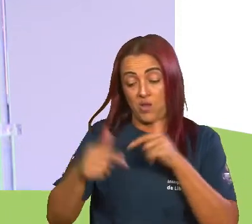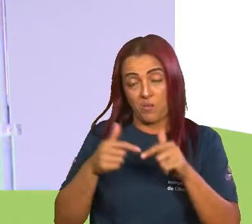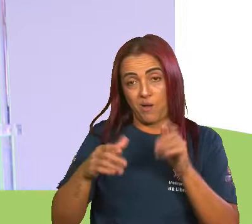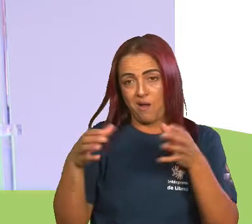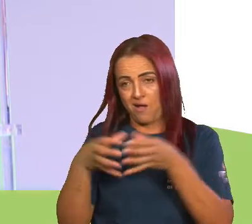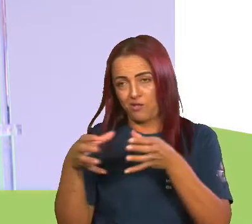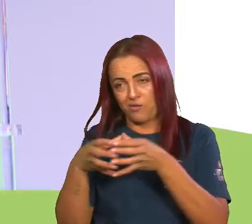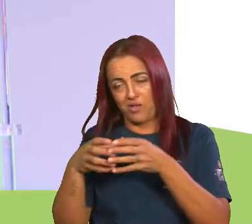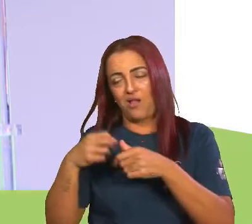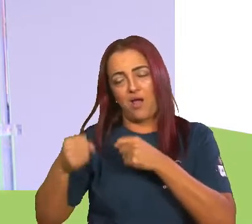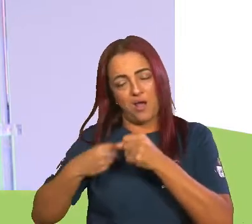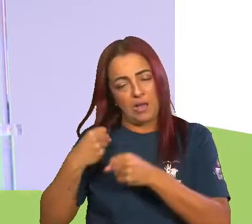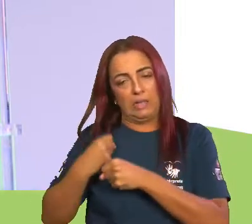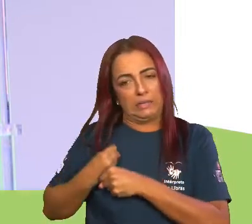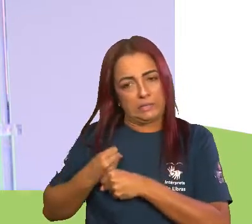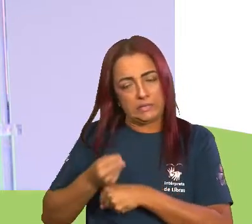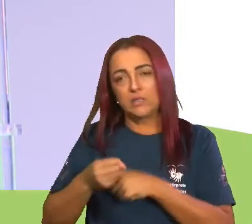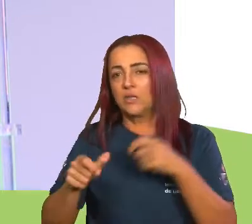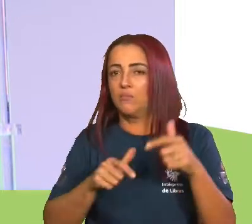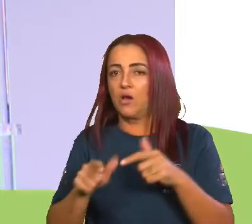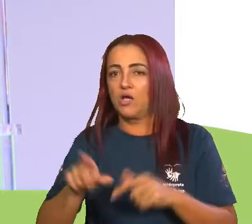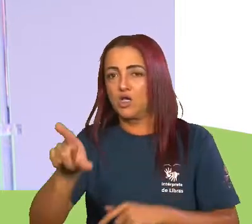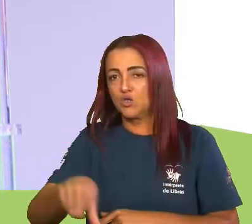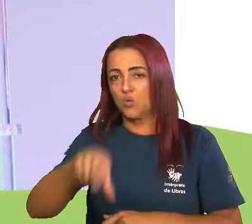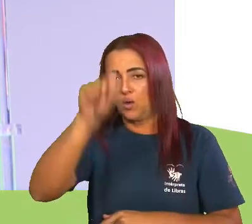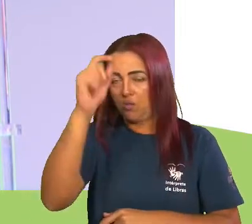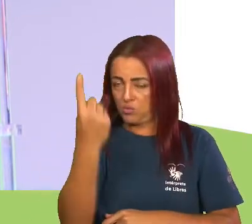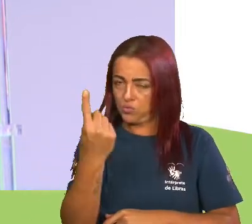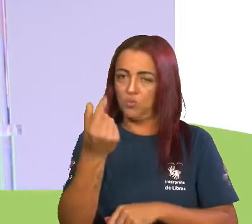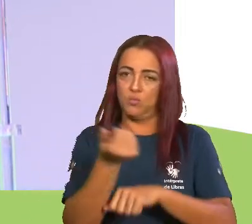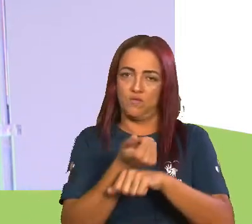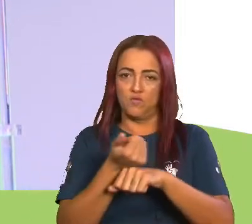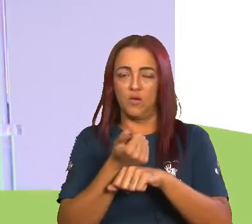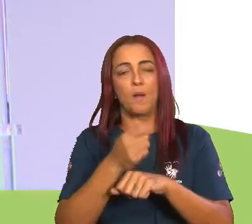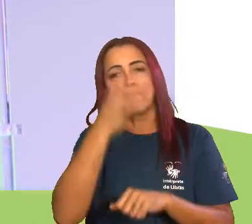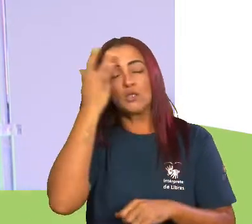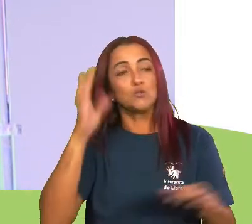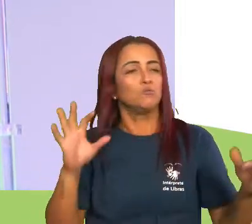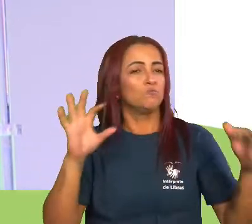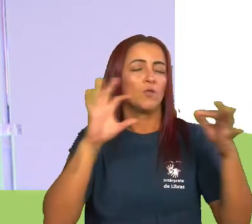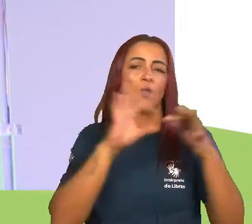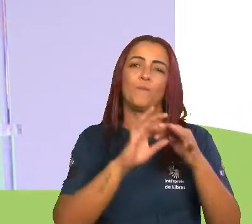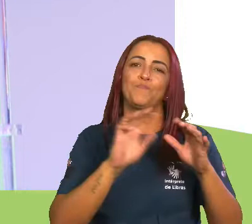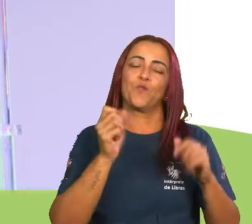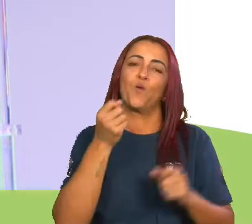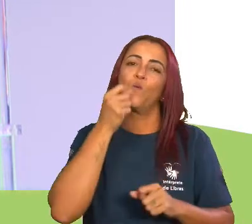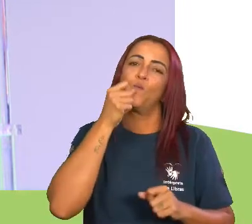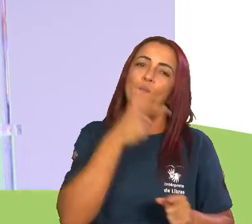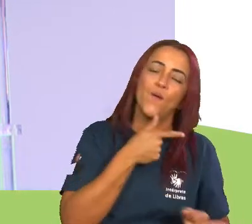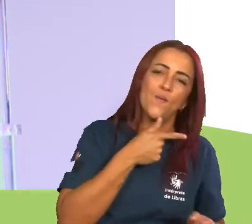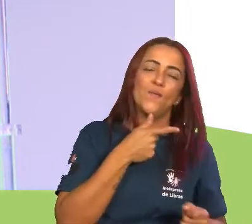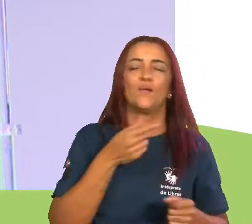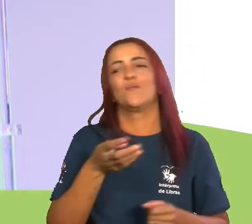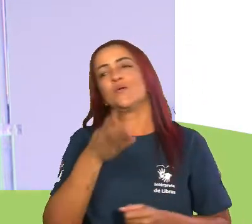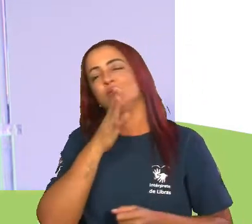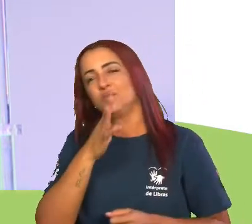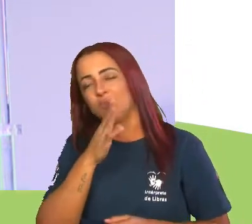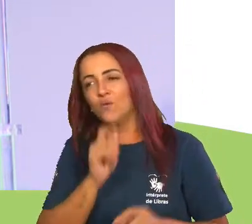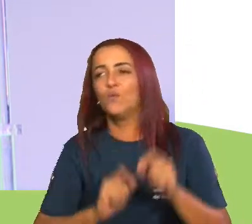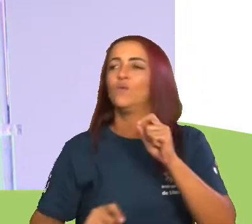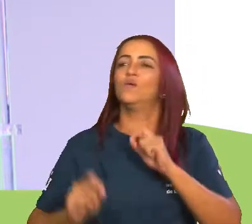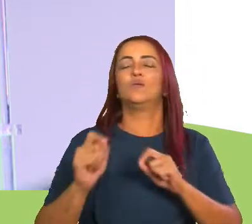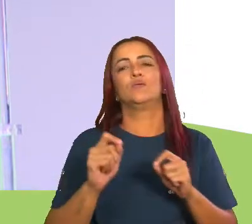tantos meses de pandemia, nós escolhemos um profissional. Alguém que associa o humor ao conhecimento e